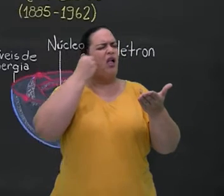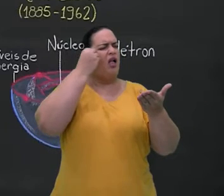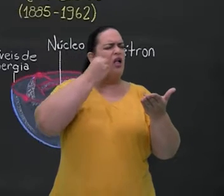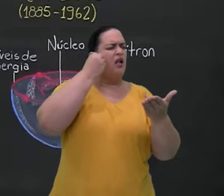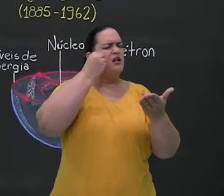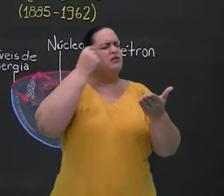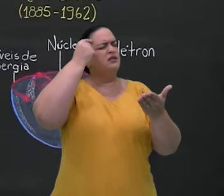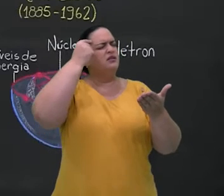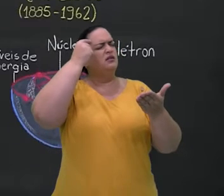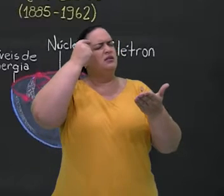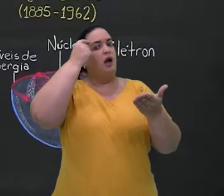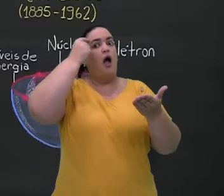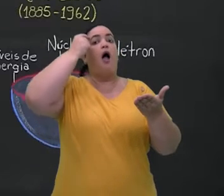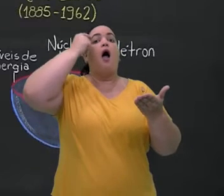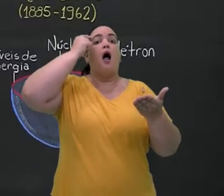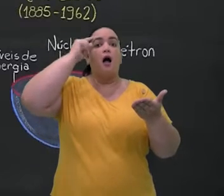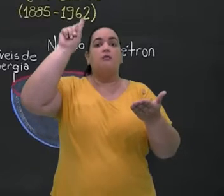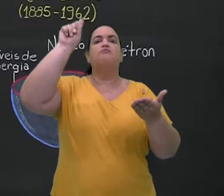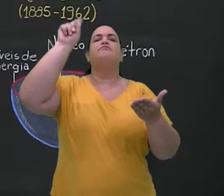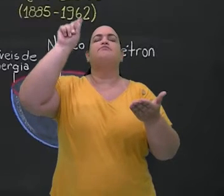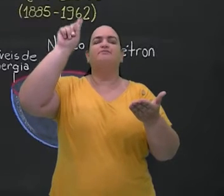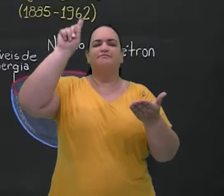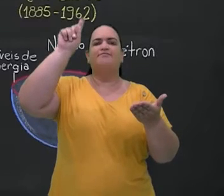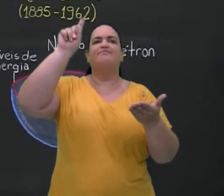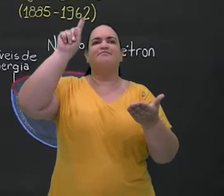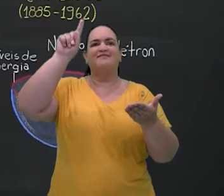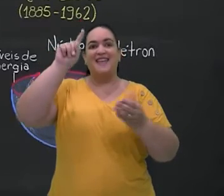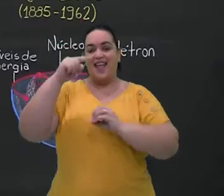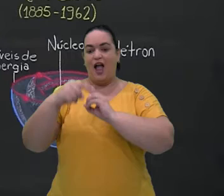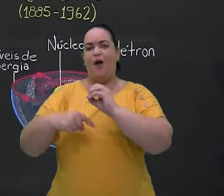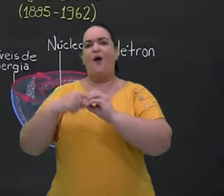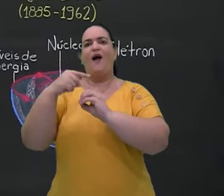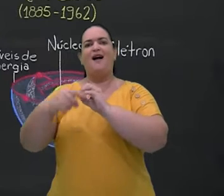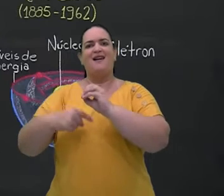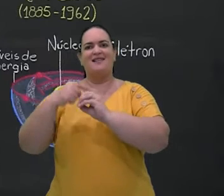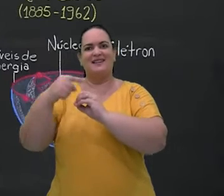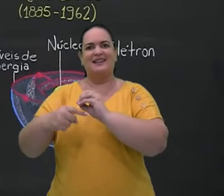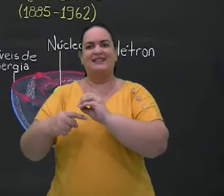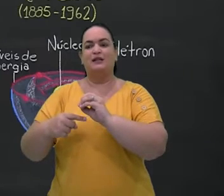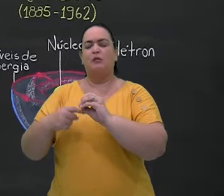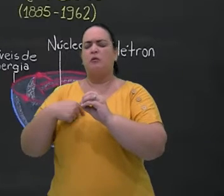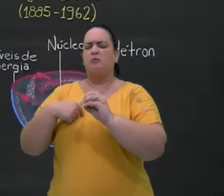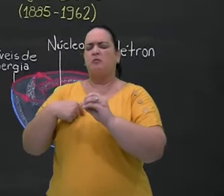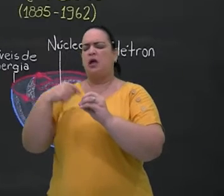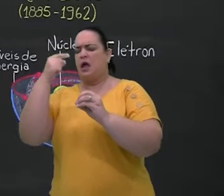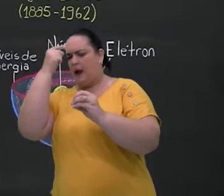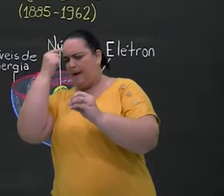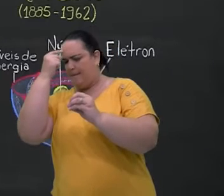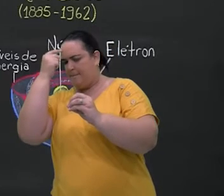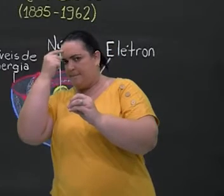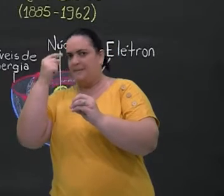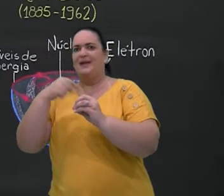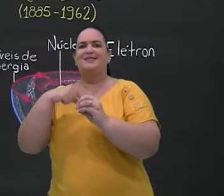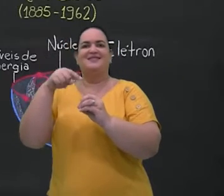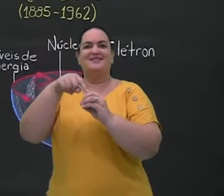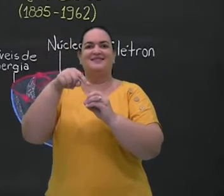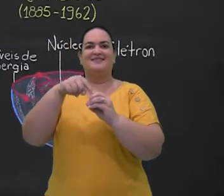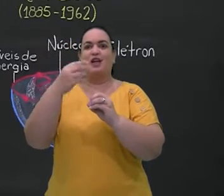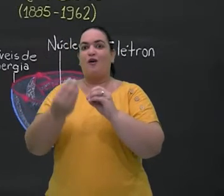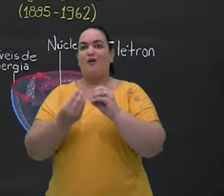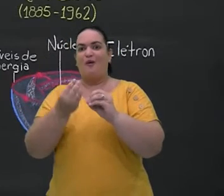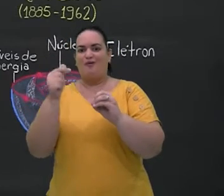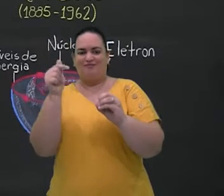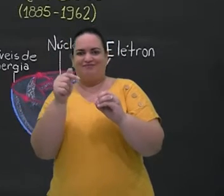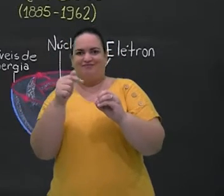experimentos, ele chegou à conclusão do que era o átomo para ele, tá? Eu quero deixar bem claro para vocês, essas